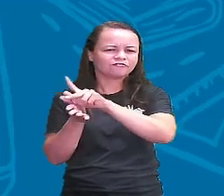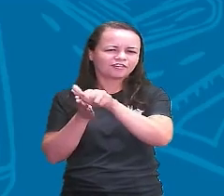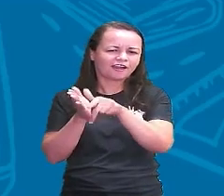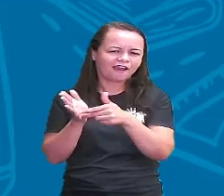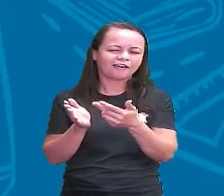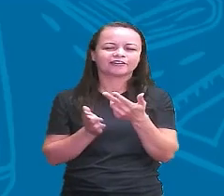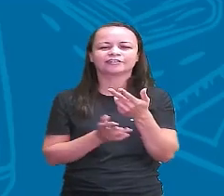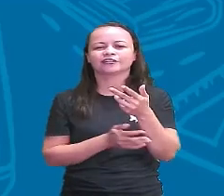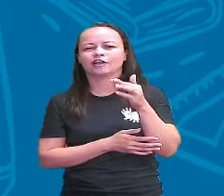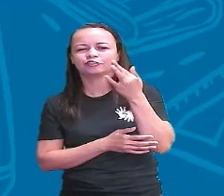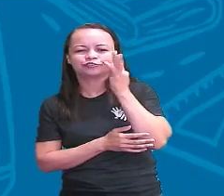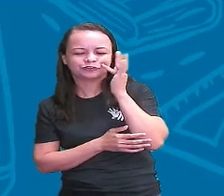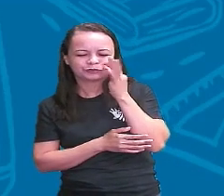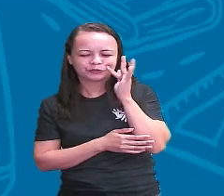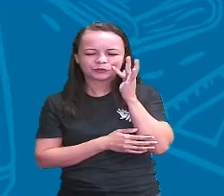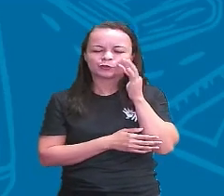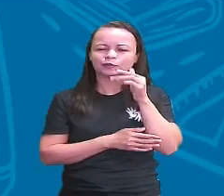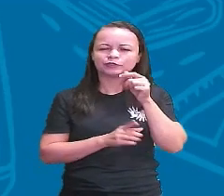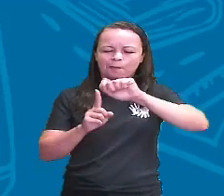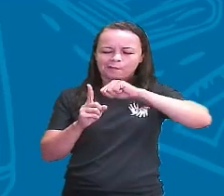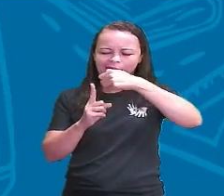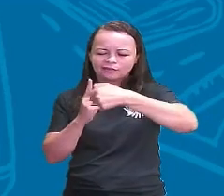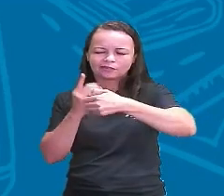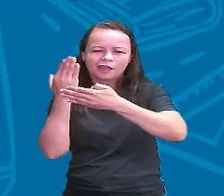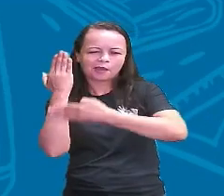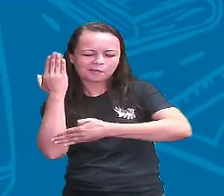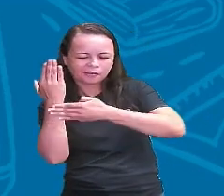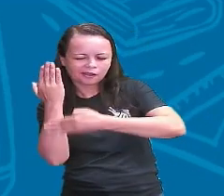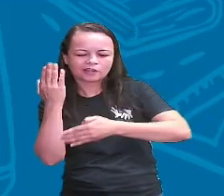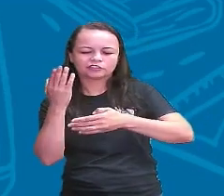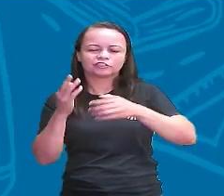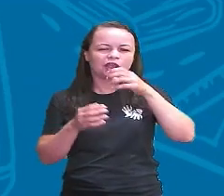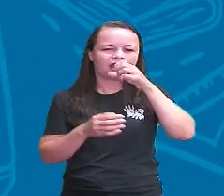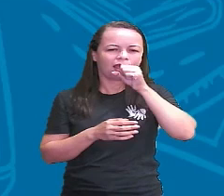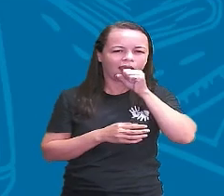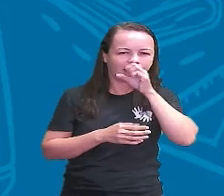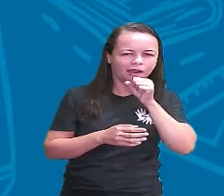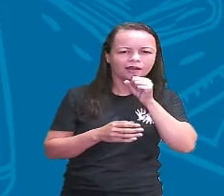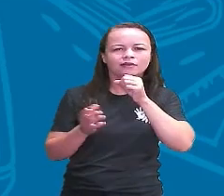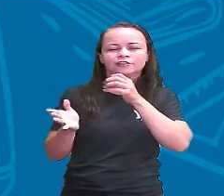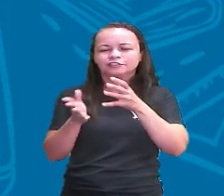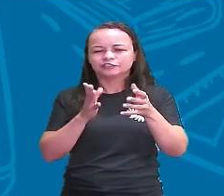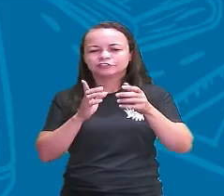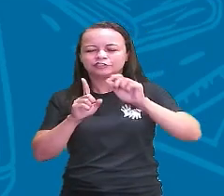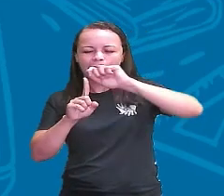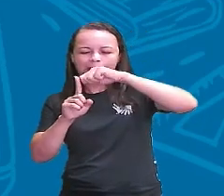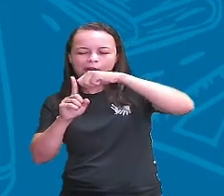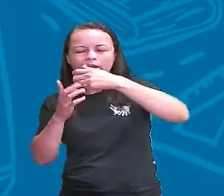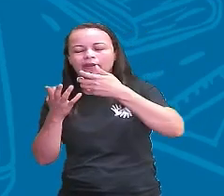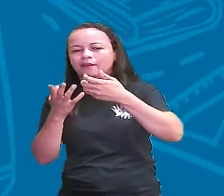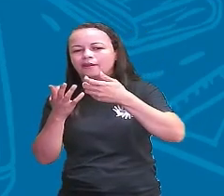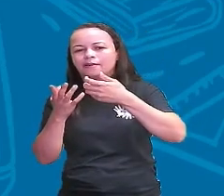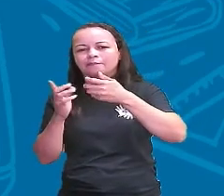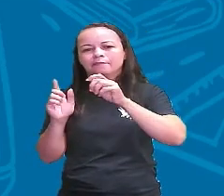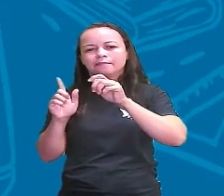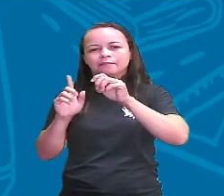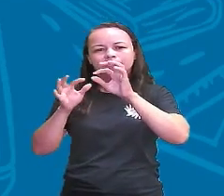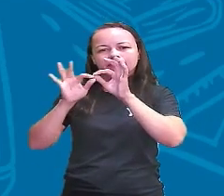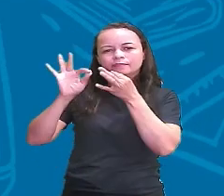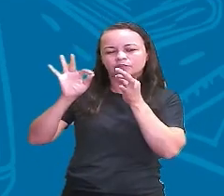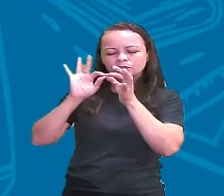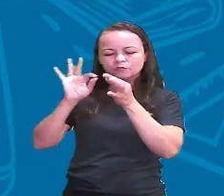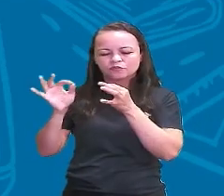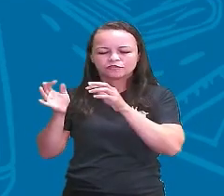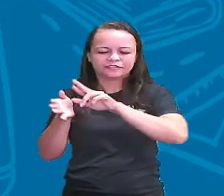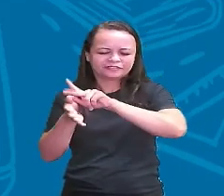Uva, abacaxi, banana, laranja, maçã, todas essas frutas que eu citei para